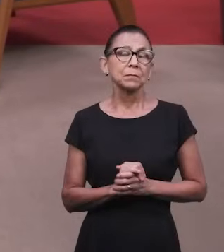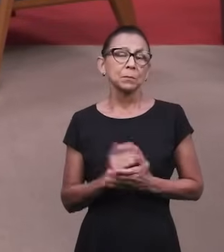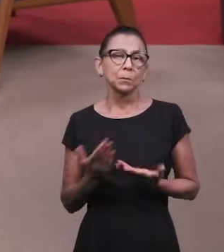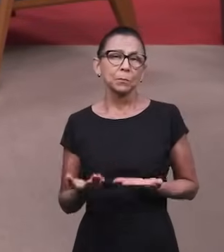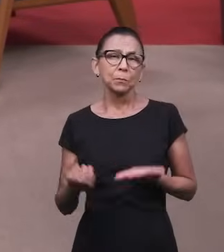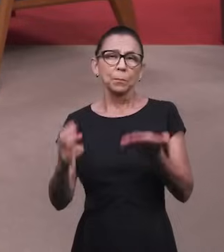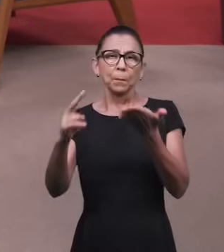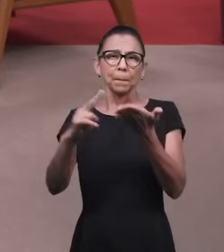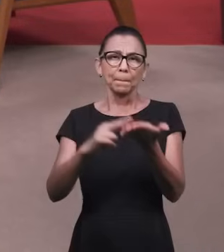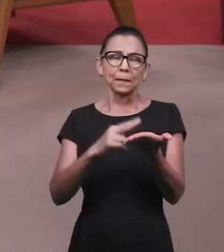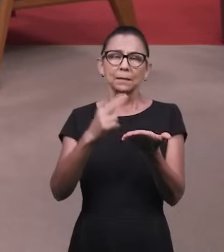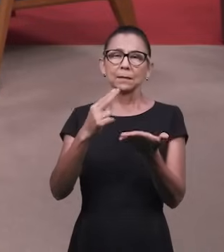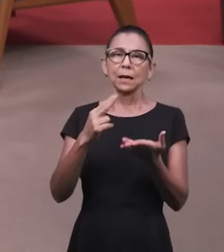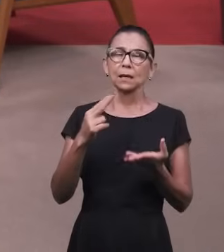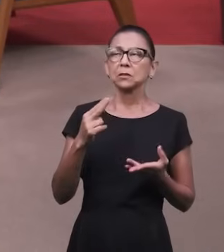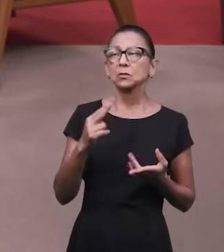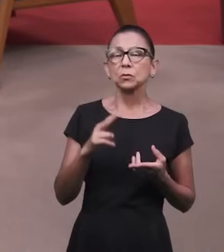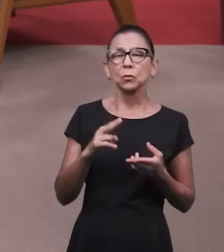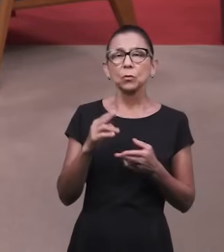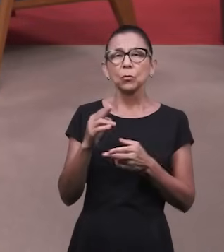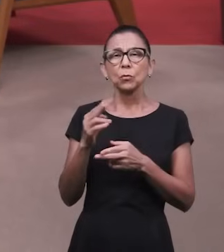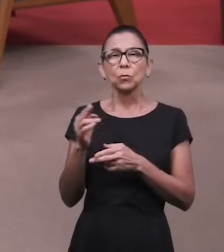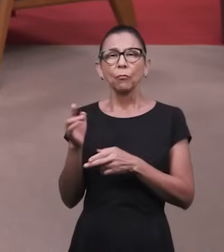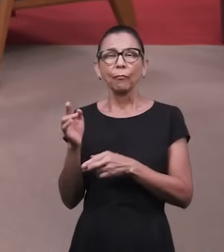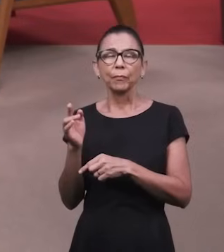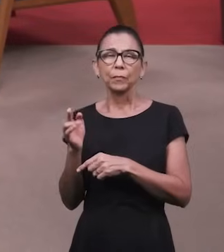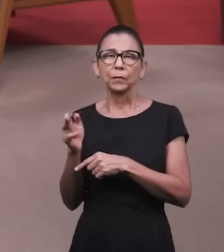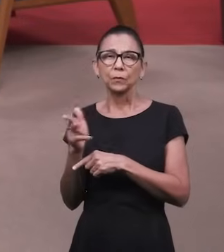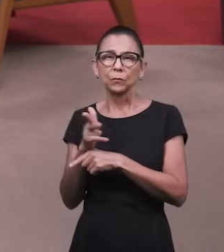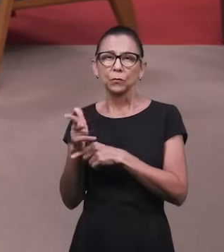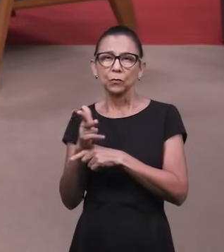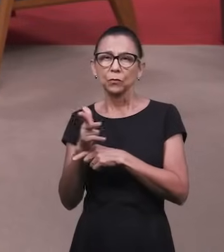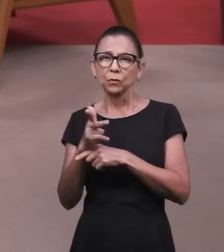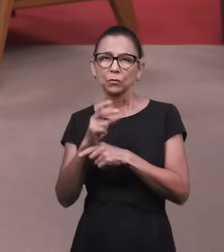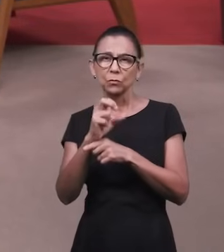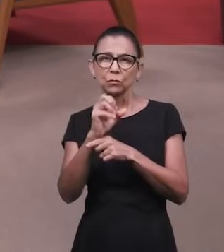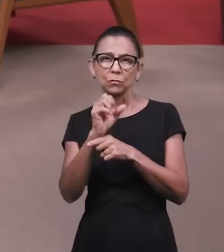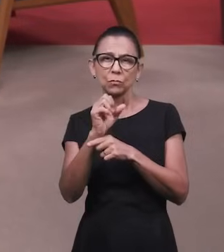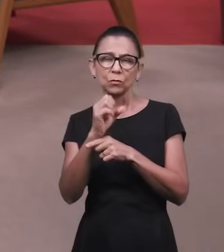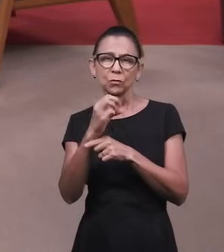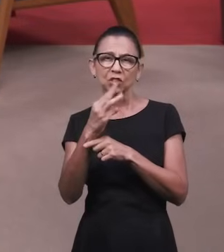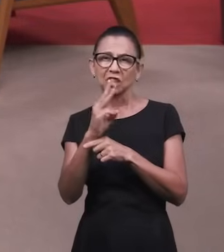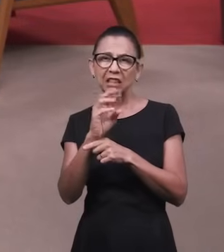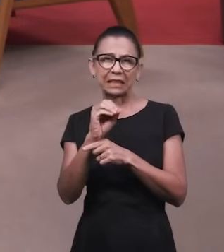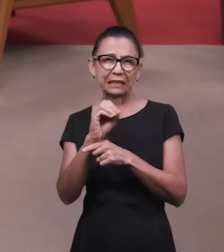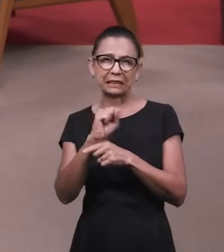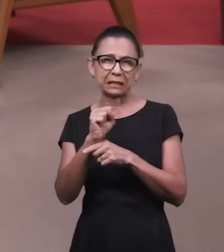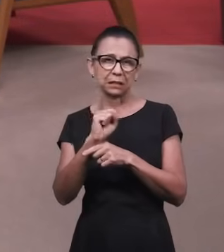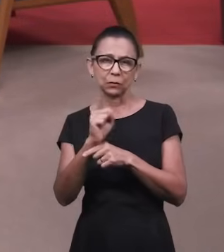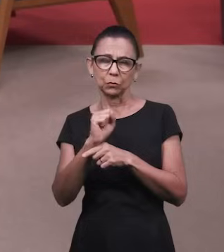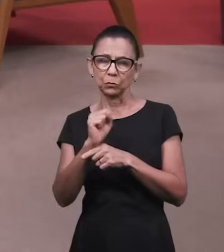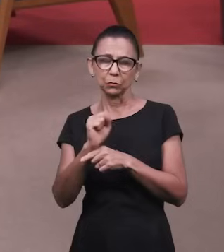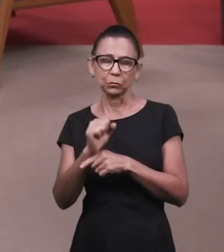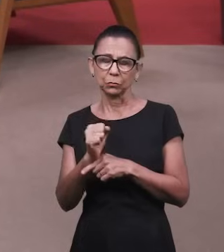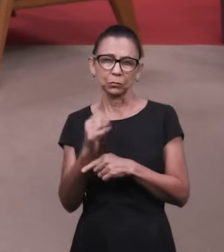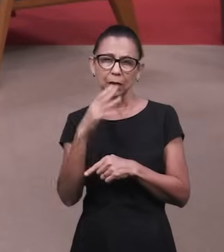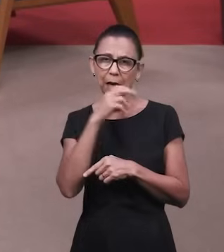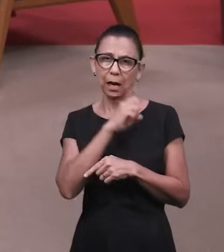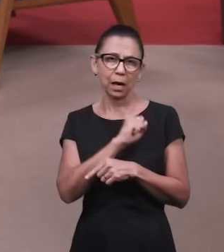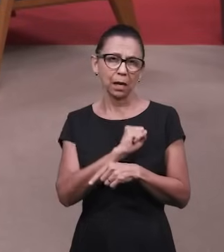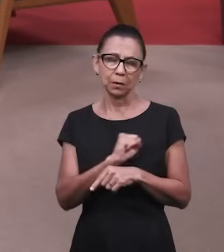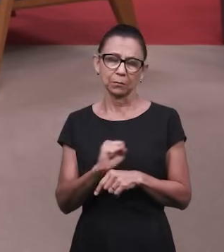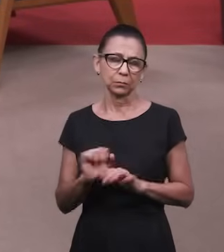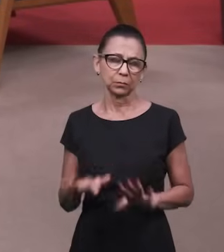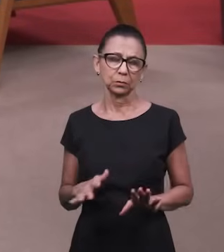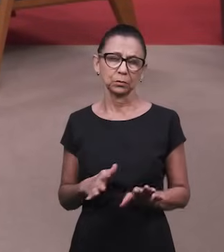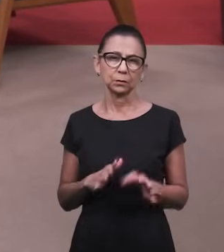texto, seja na forma de vídeos curtos de até 30 segundos, que você pode gravar aí na sua cidade, na sua igreja,